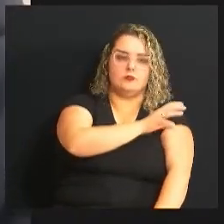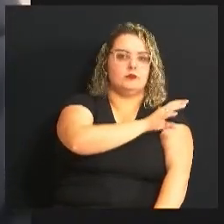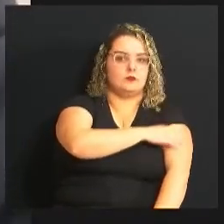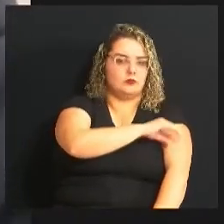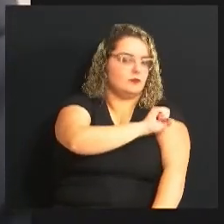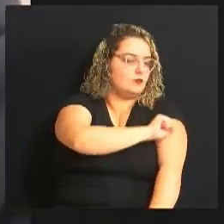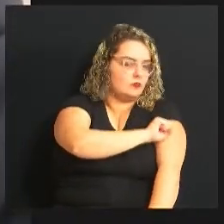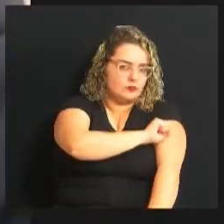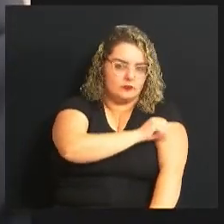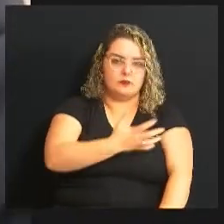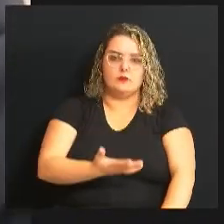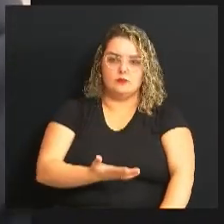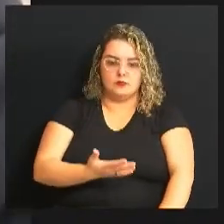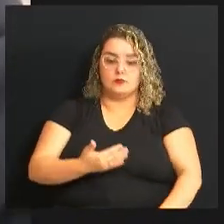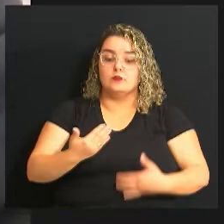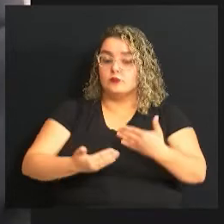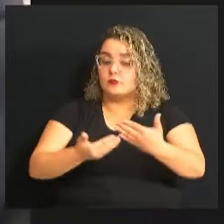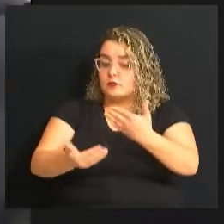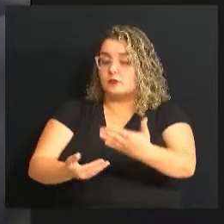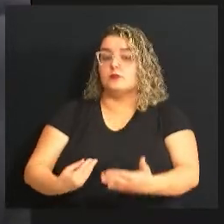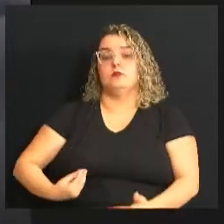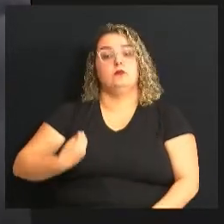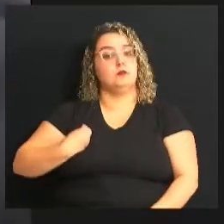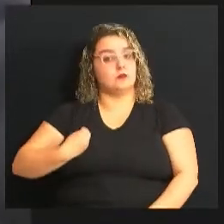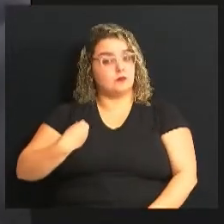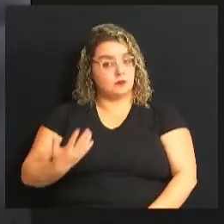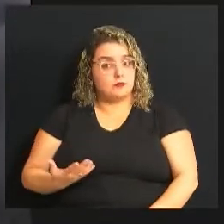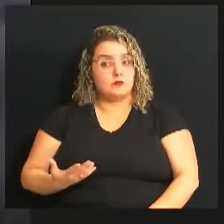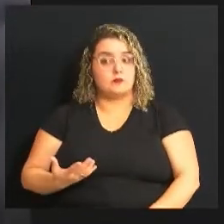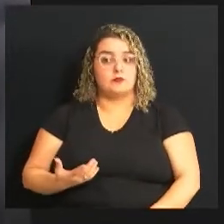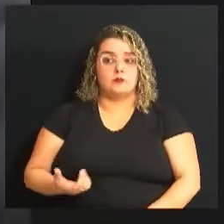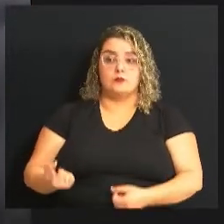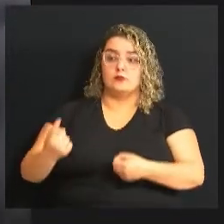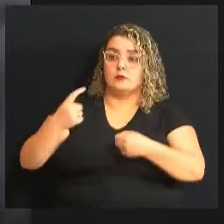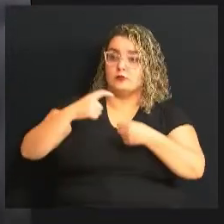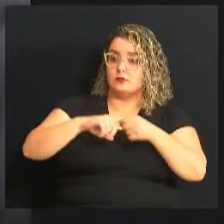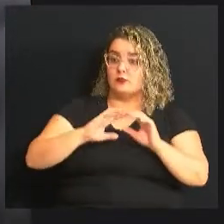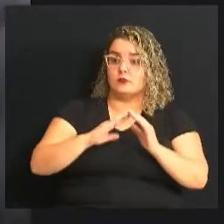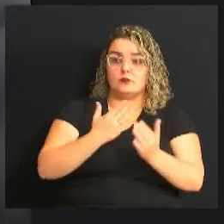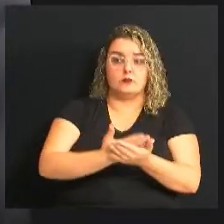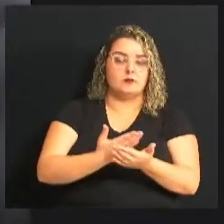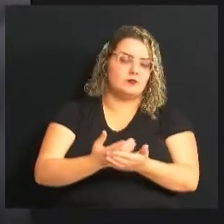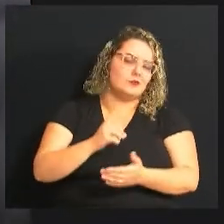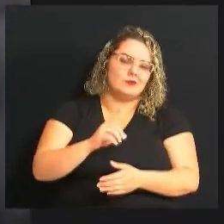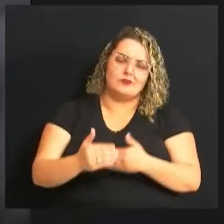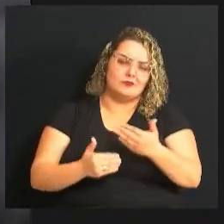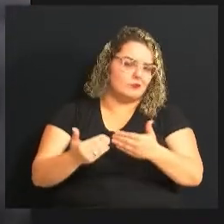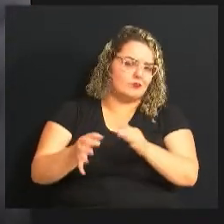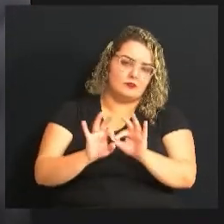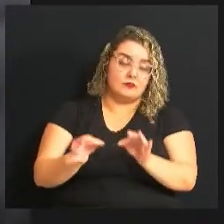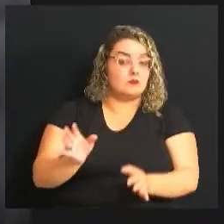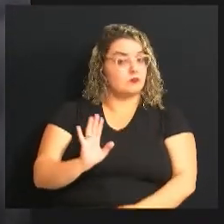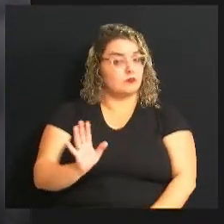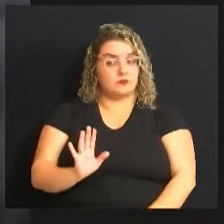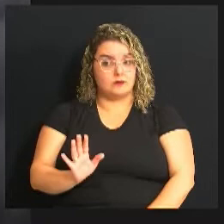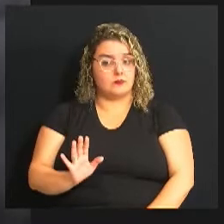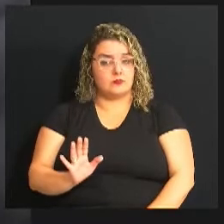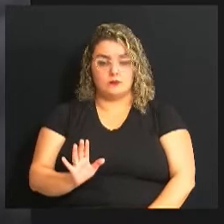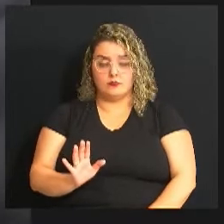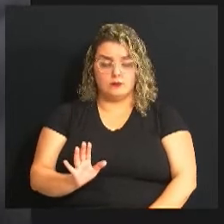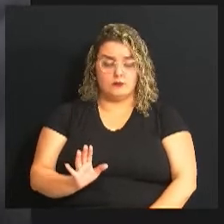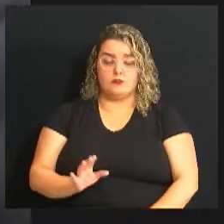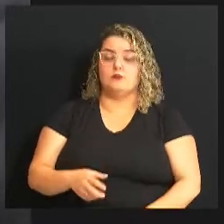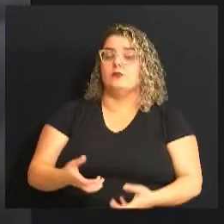estão passando por esta situação, esta retomada. Não é um processo simples. Eu queria só